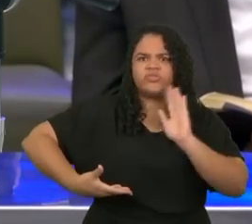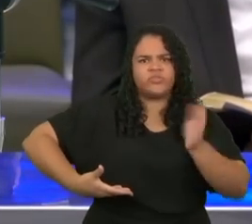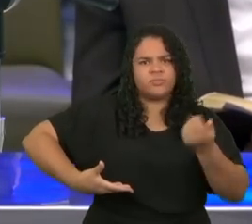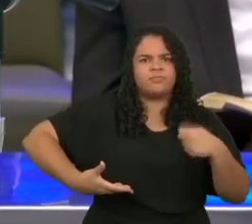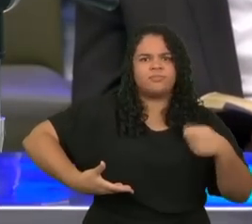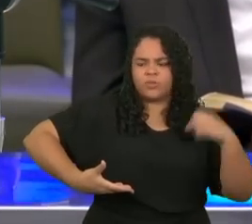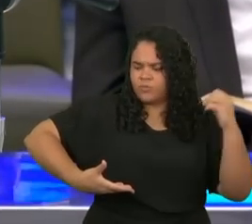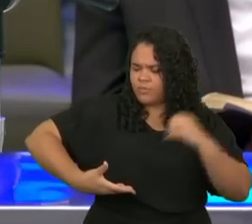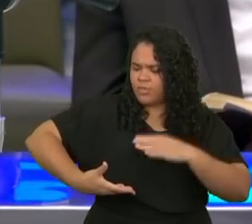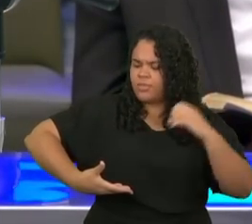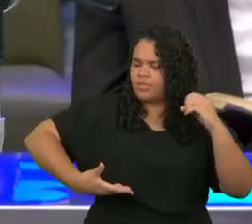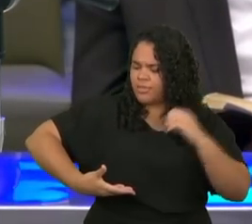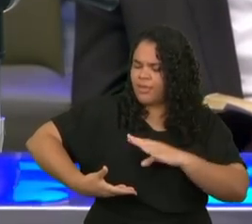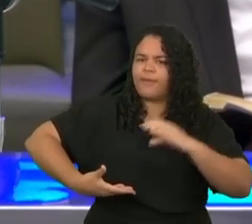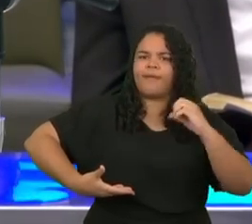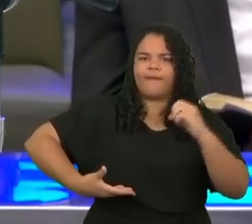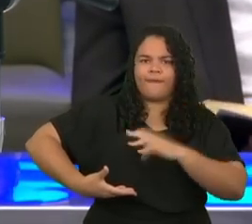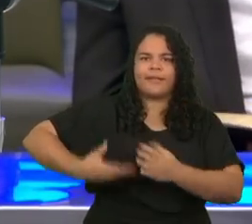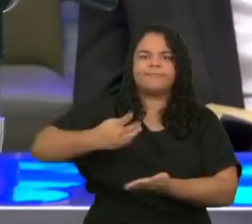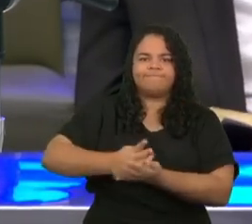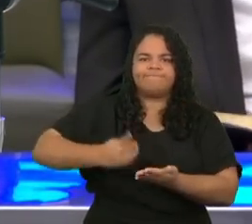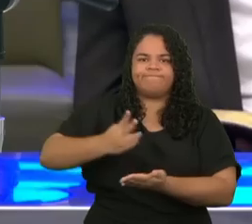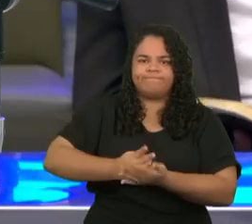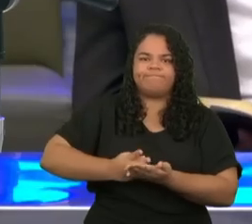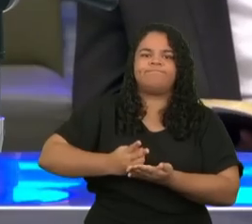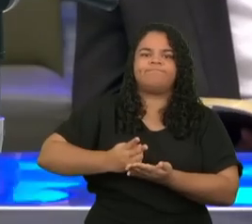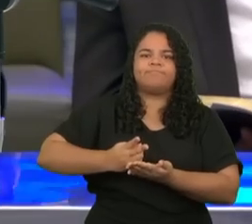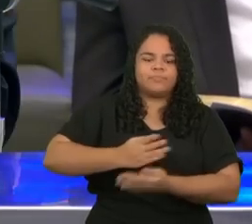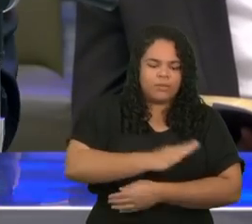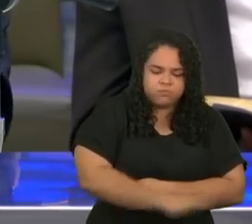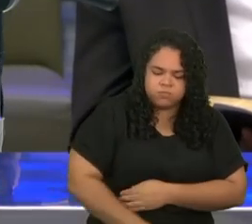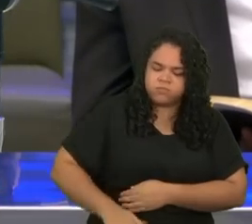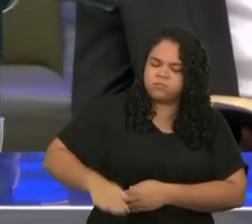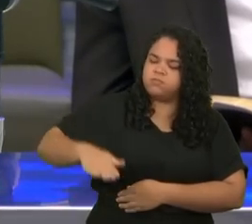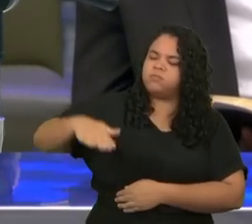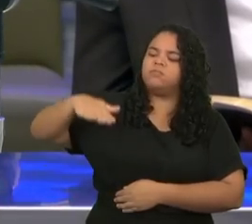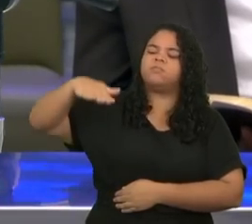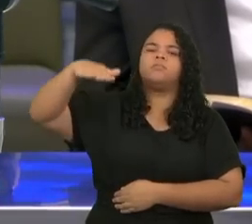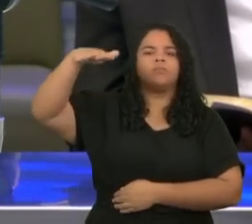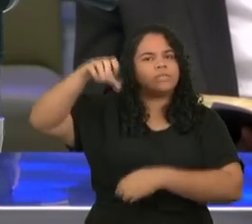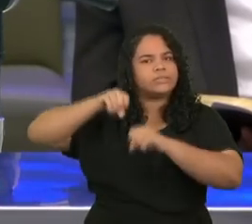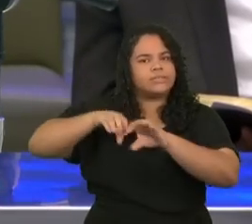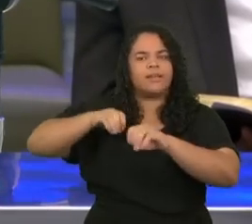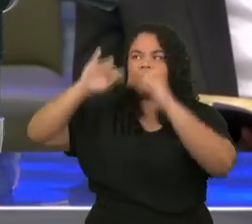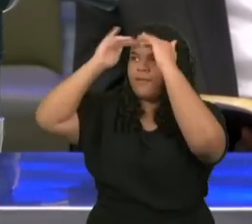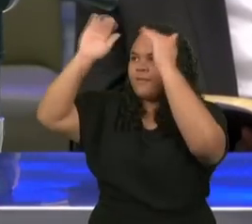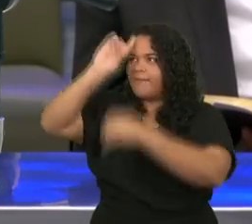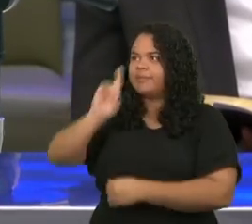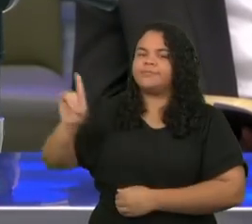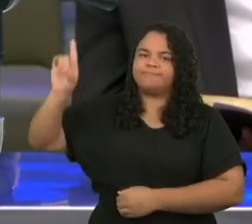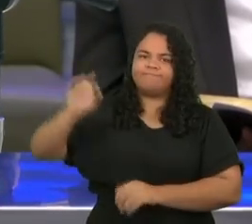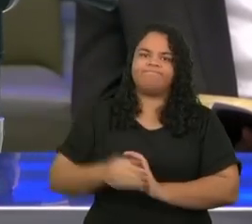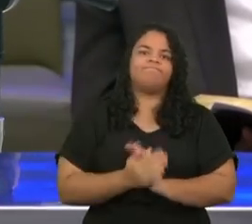é criá-los debaixo do temor do senhor a palavra de Deus nos diz ensina ao menino no caminho